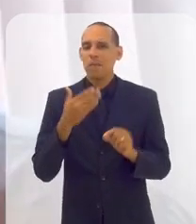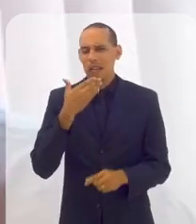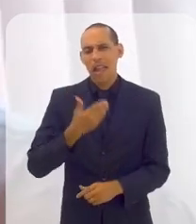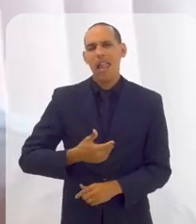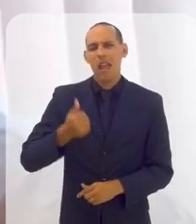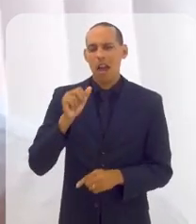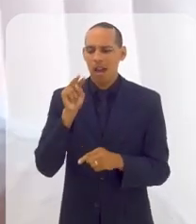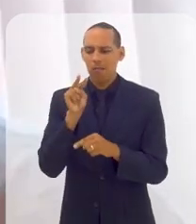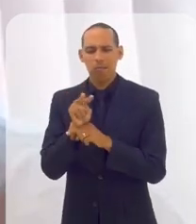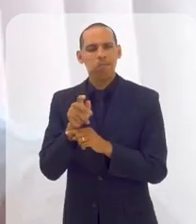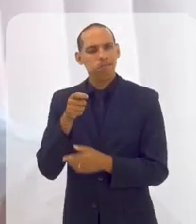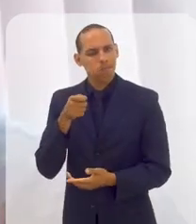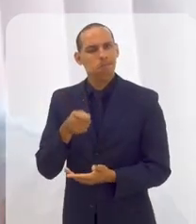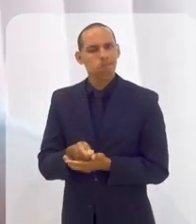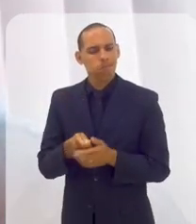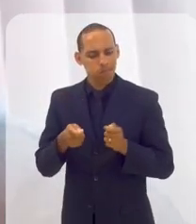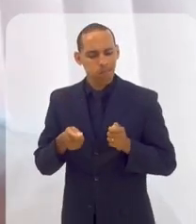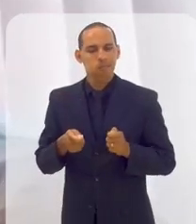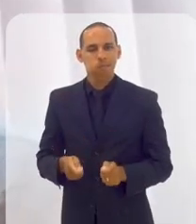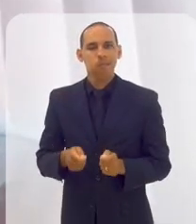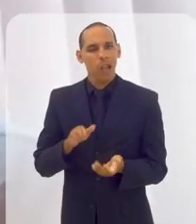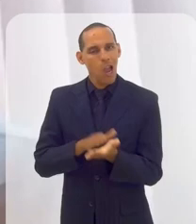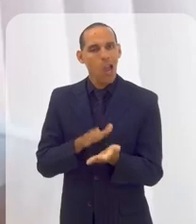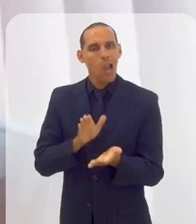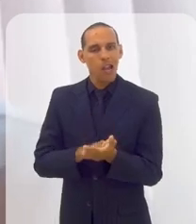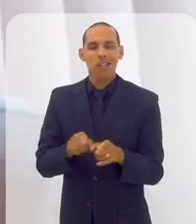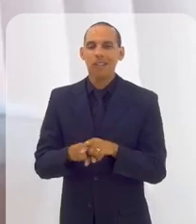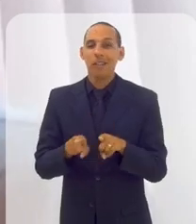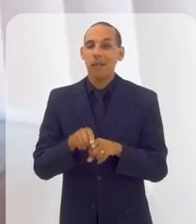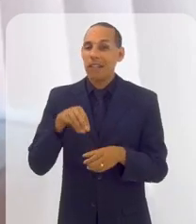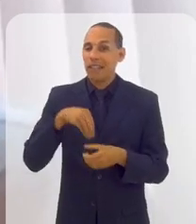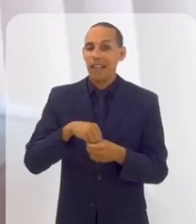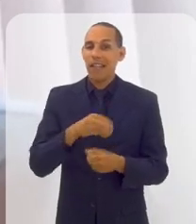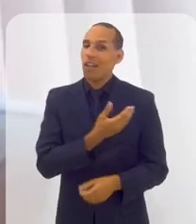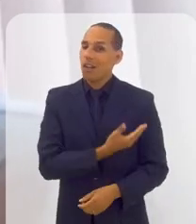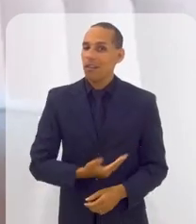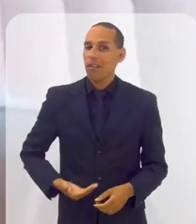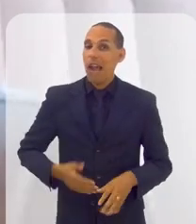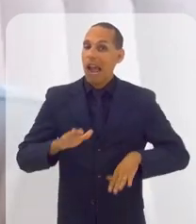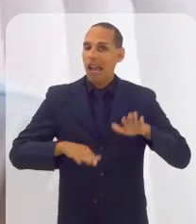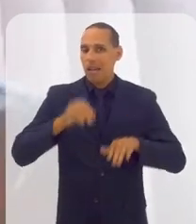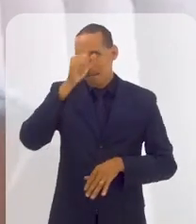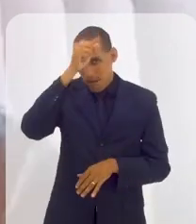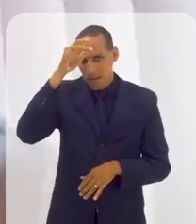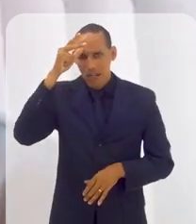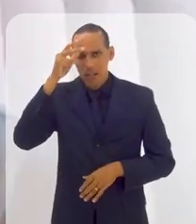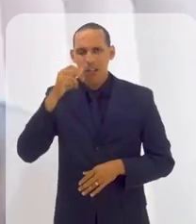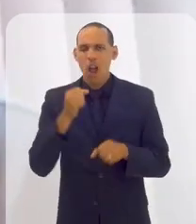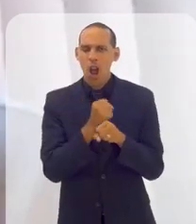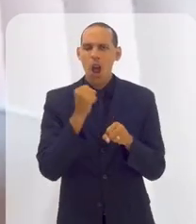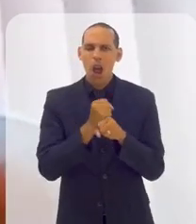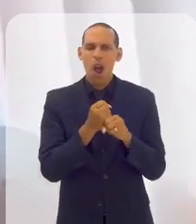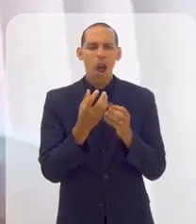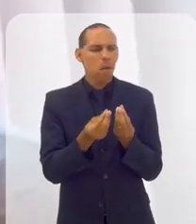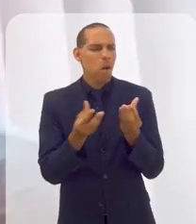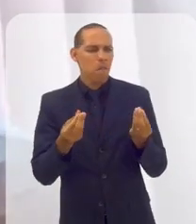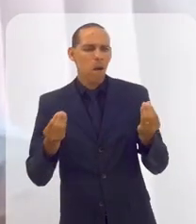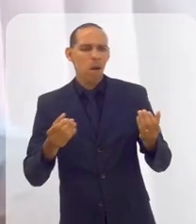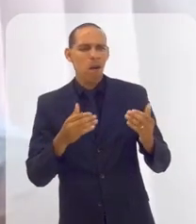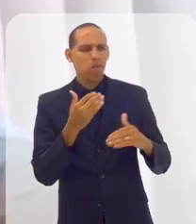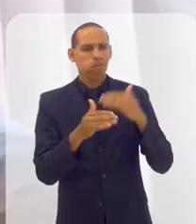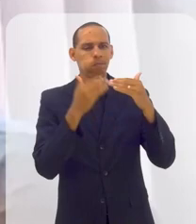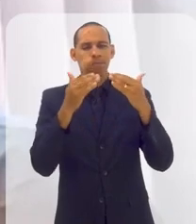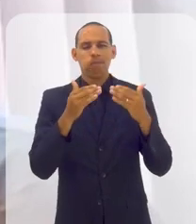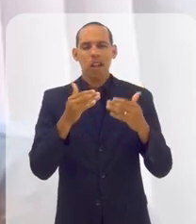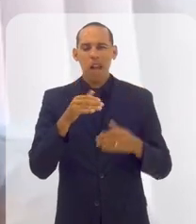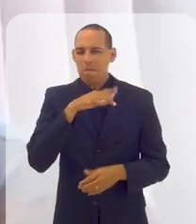mais eficientes, mais firmes na cobrança dos tempos, inclusive no setor público. Às vezes você tem prefeitura que desenvolve muita